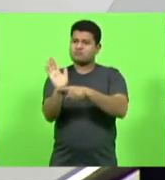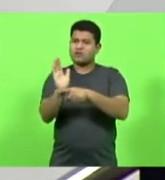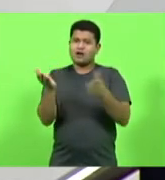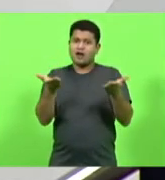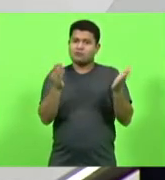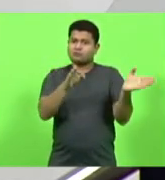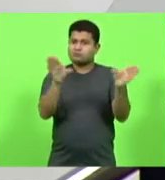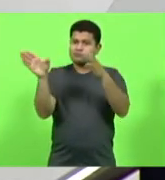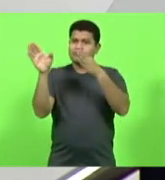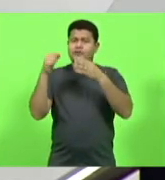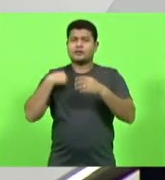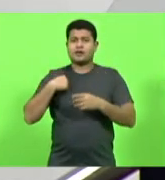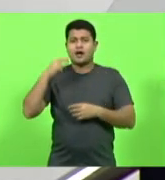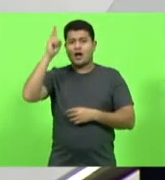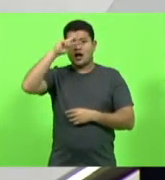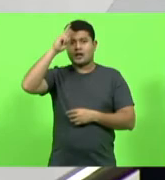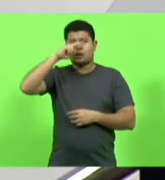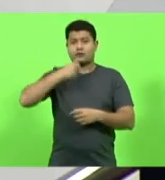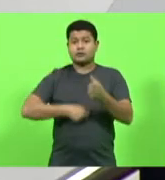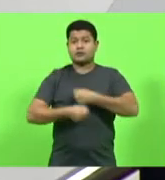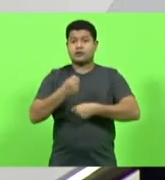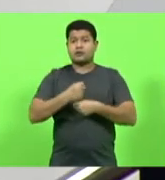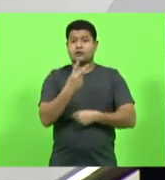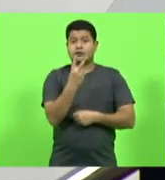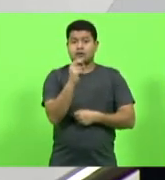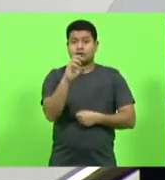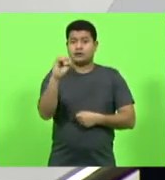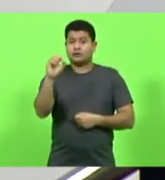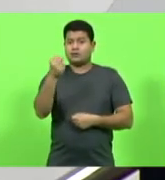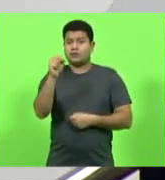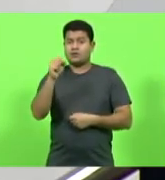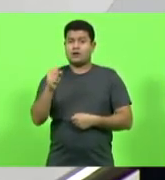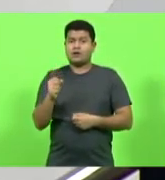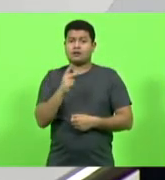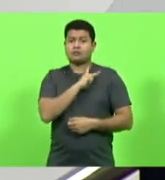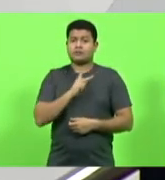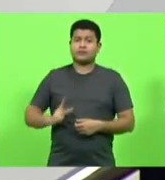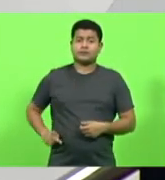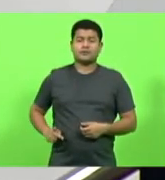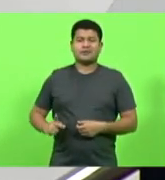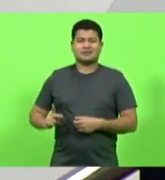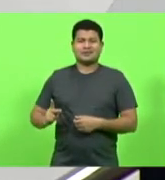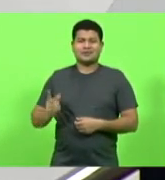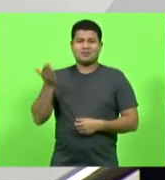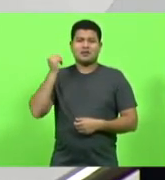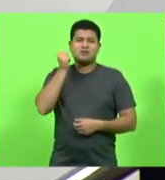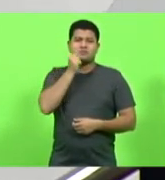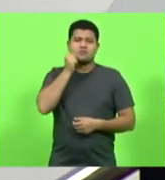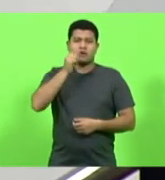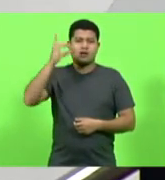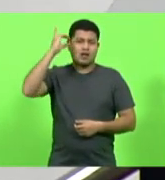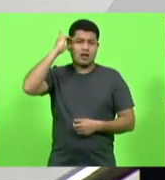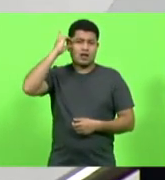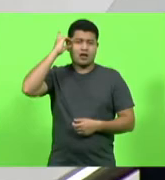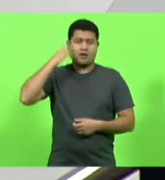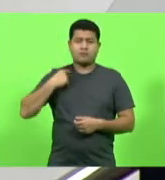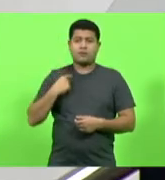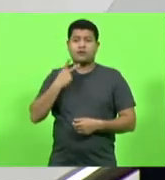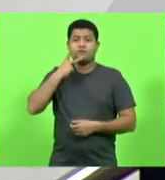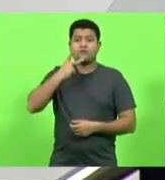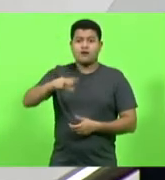2008, a então presidente da República, Dilma Rousseff, veio aqui e disse que estaria pronta a 470